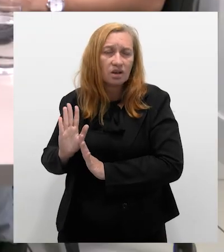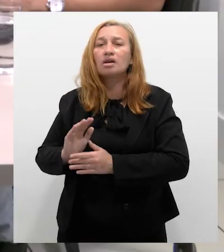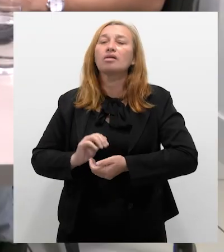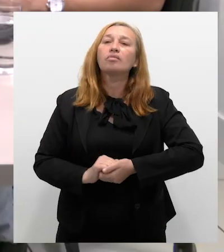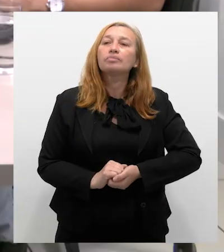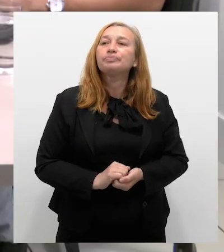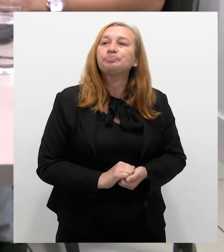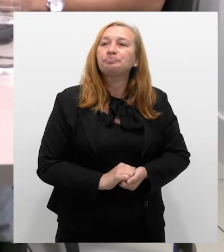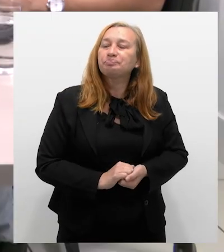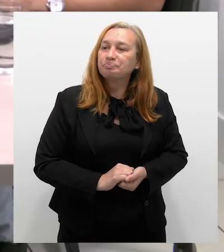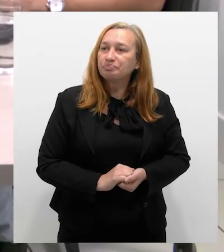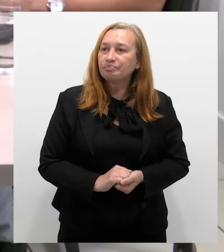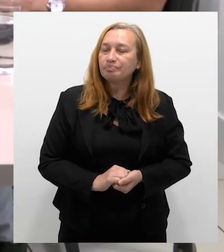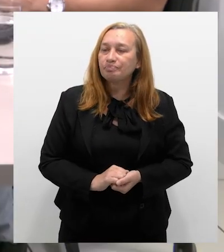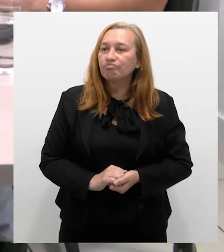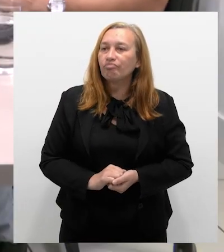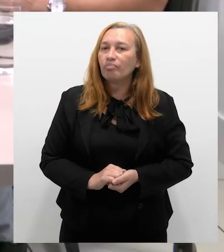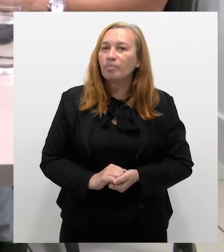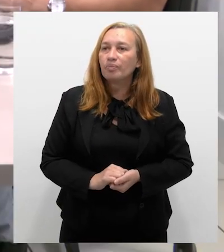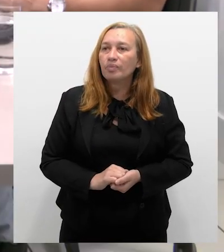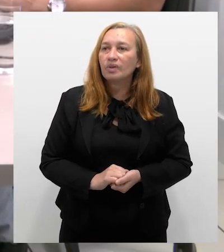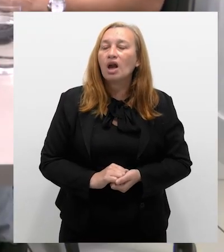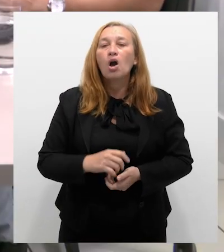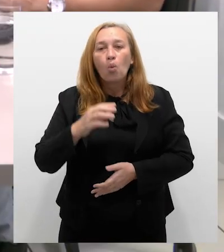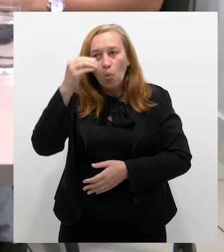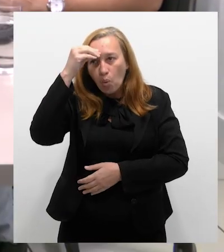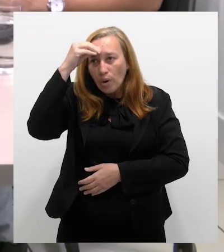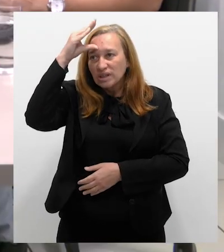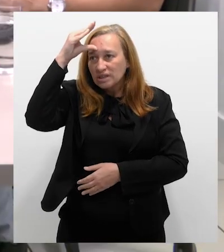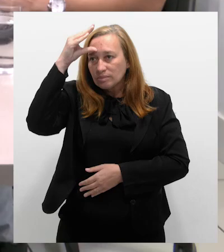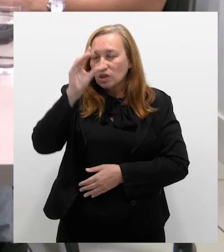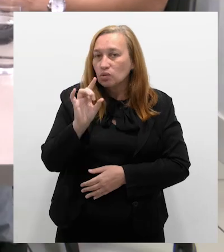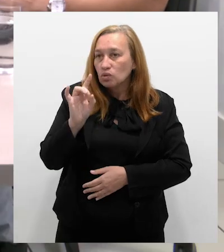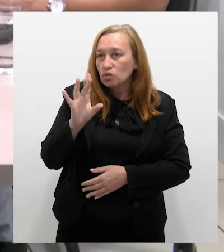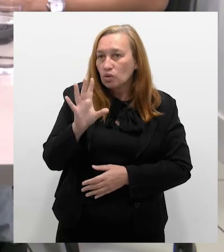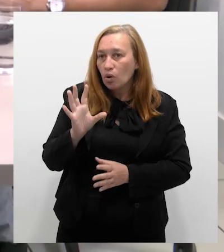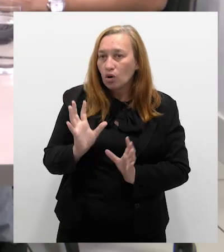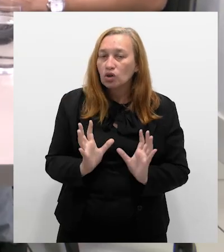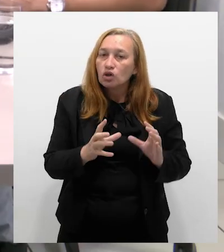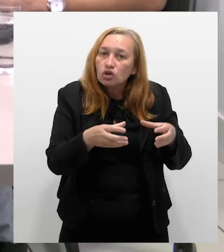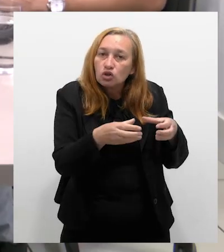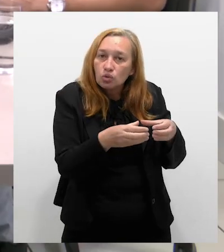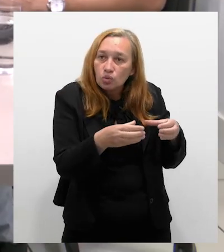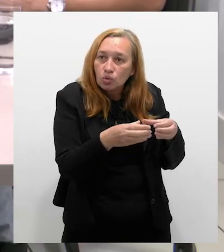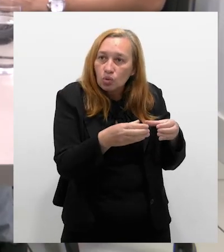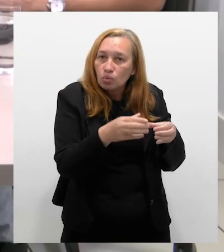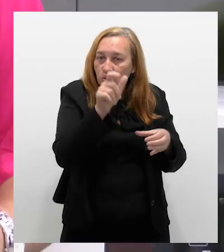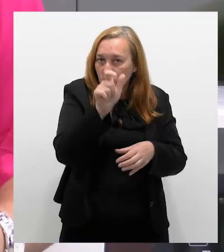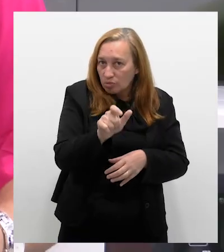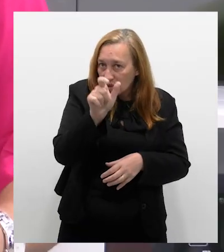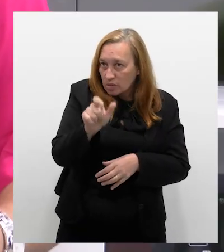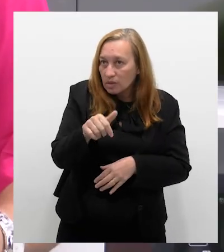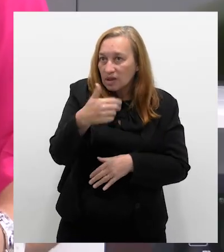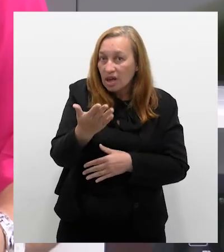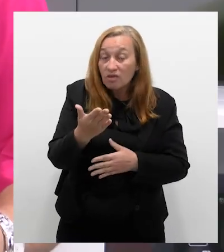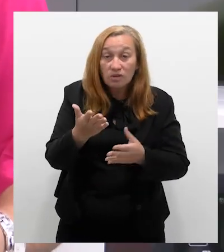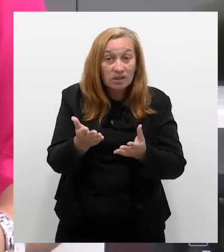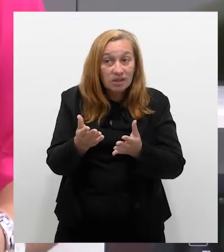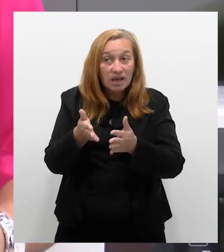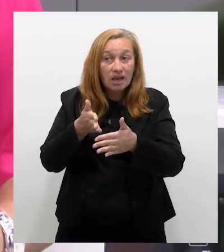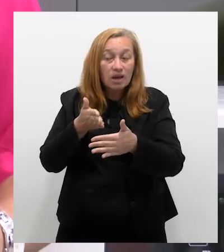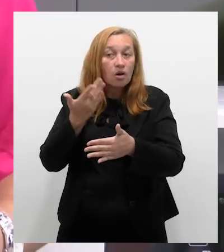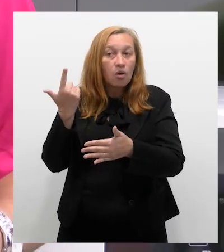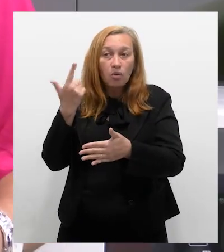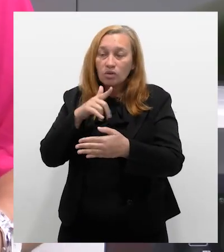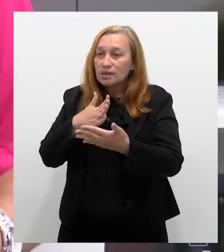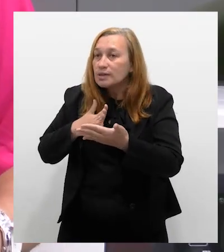essa pessoa. E inclusive detém um conhecimento só para um determinado grupo de Sim. pessoas, né? E você quebrou essa